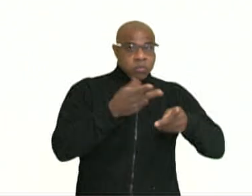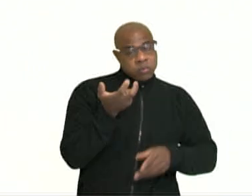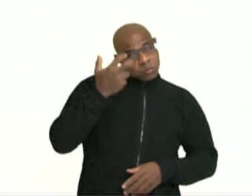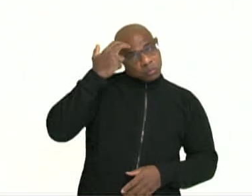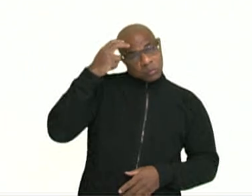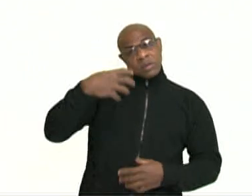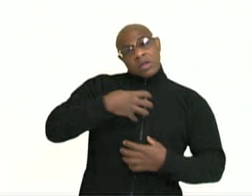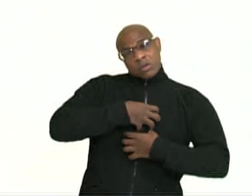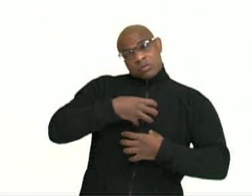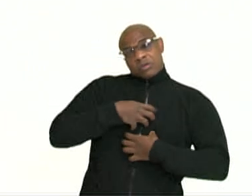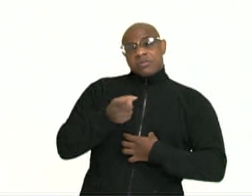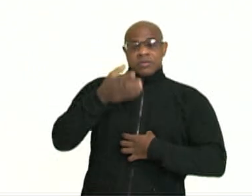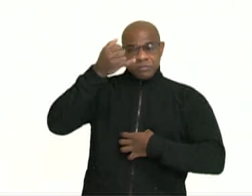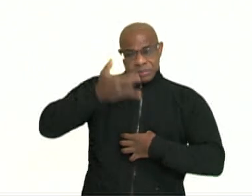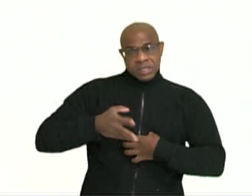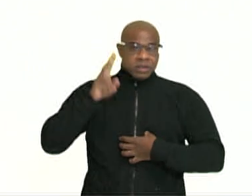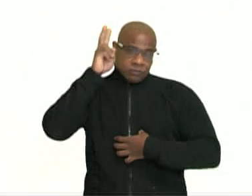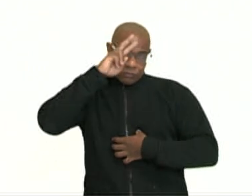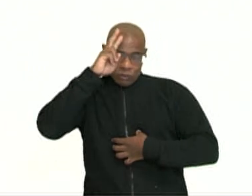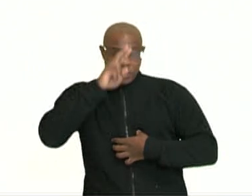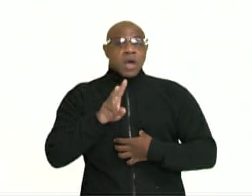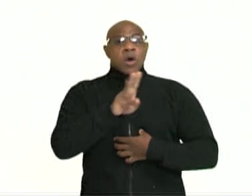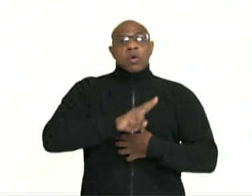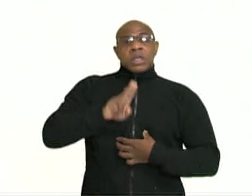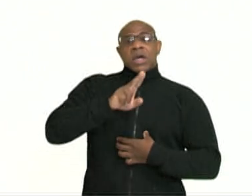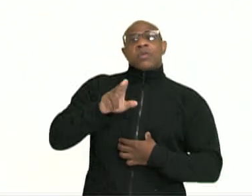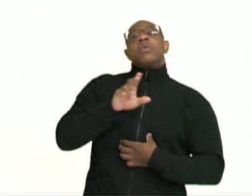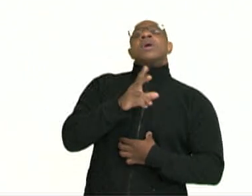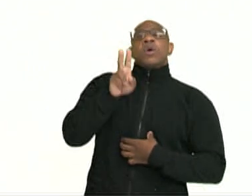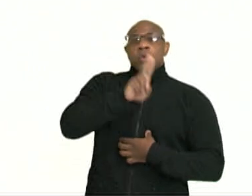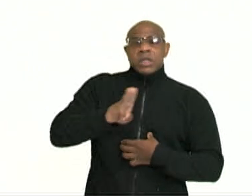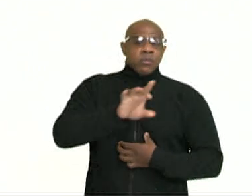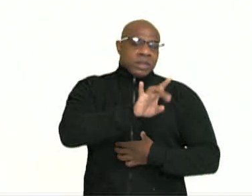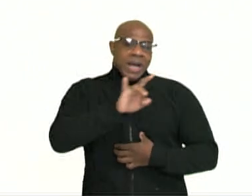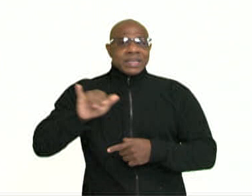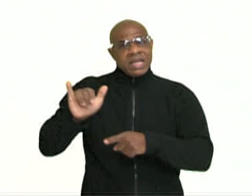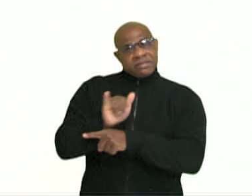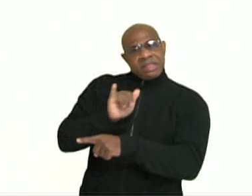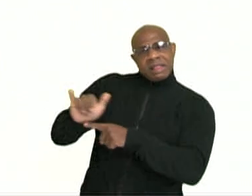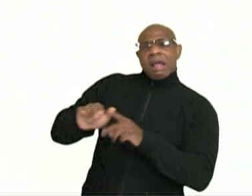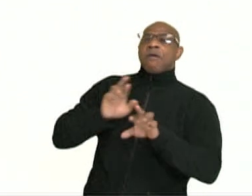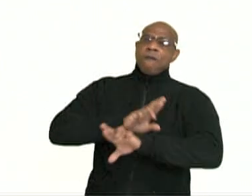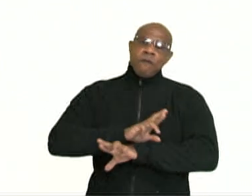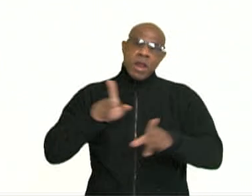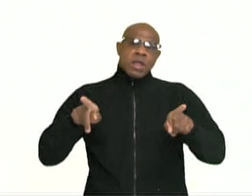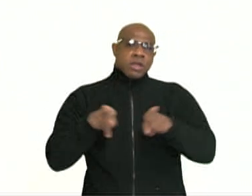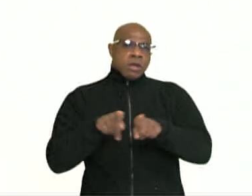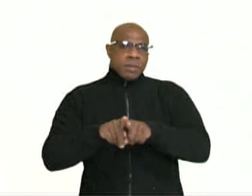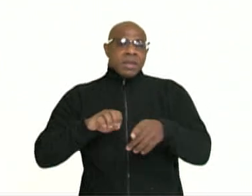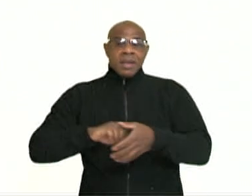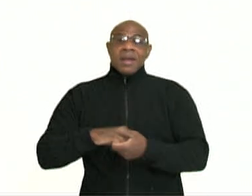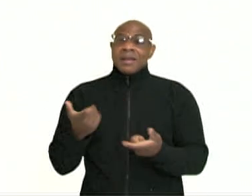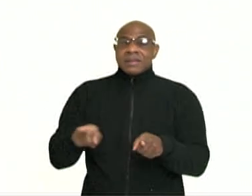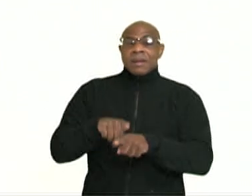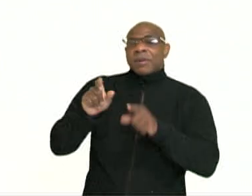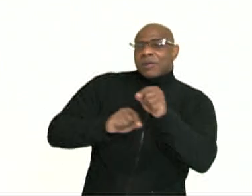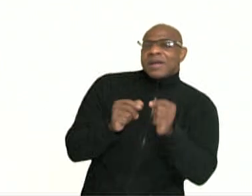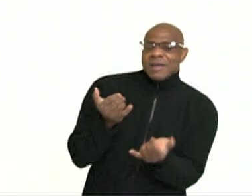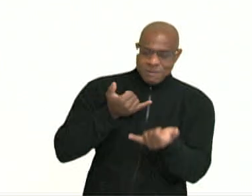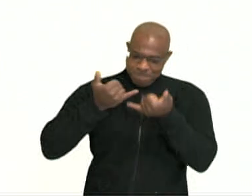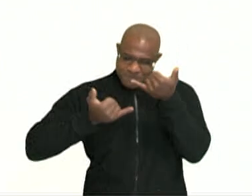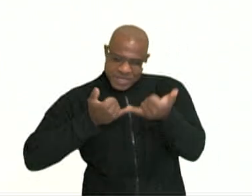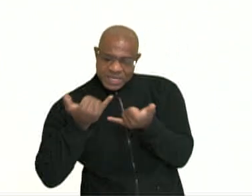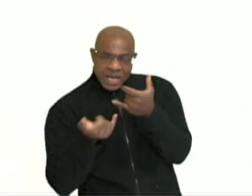história, utilizando de diversos recursos diferentes, E a contação de história vai trazer o quê? Esse colorido, esse brincar